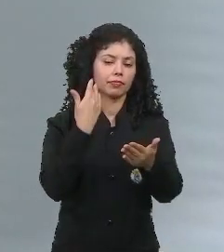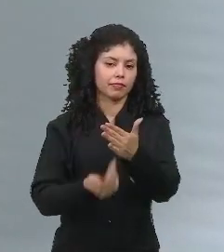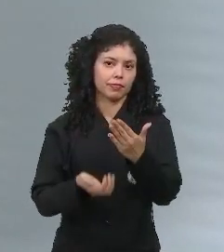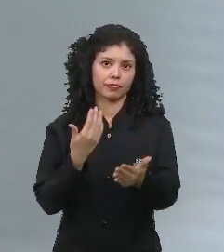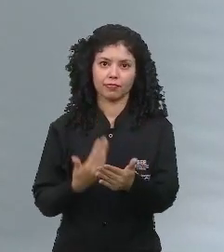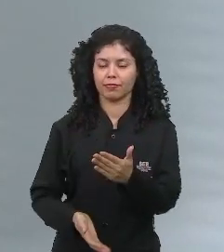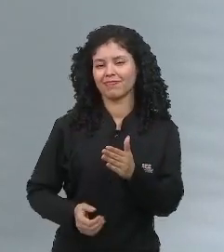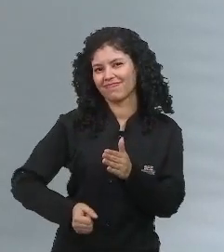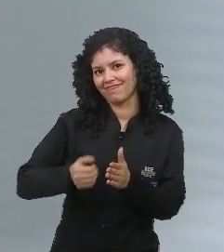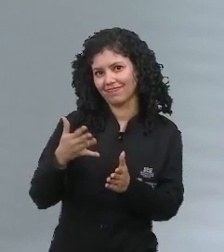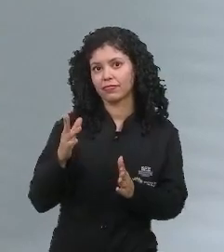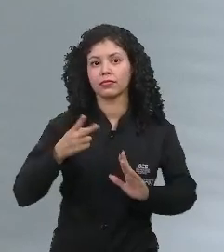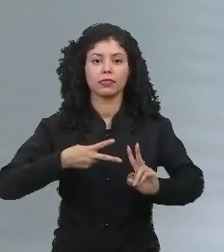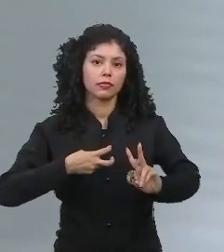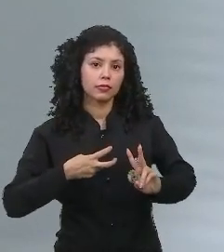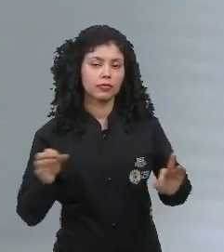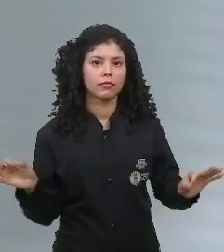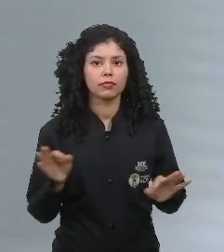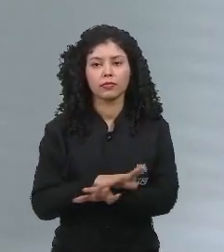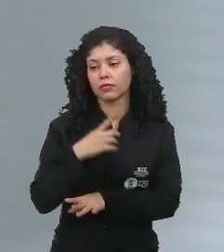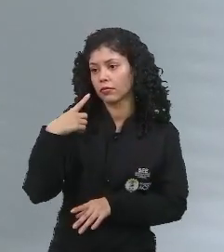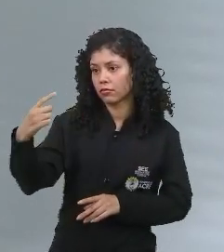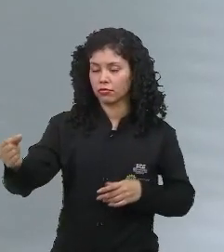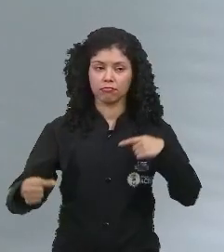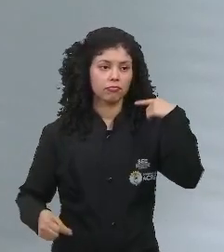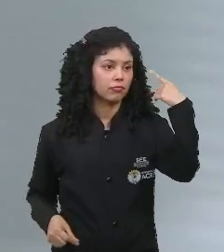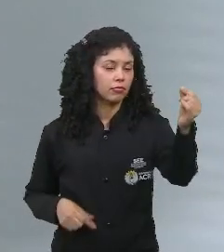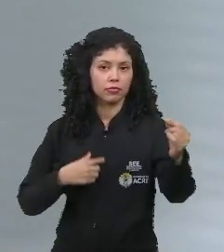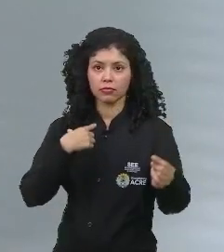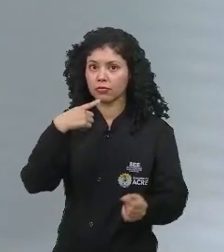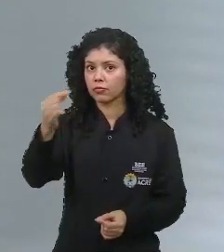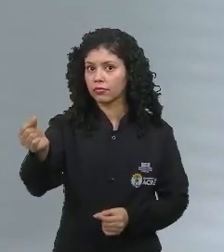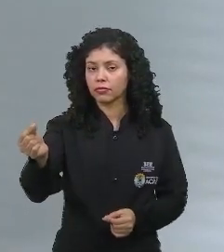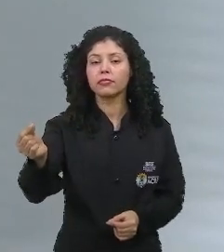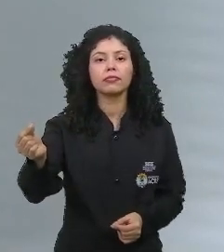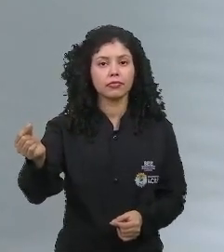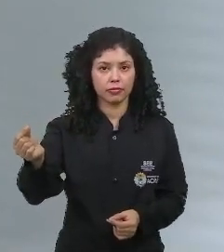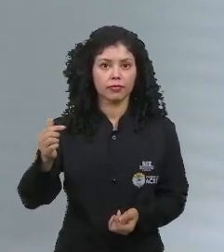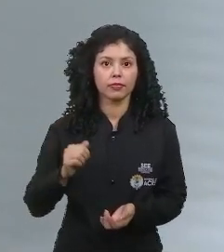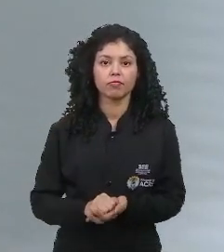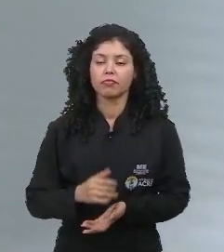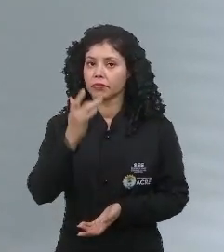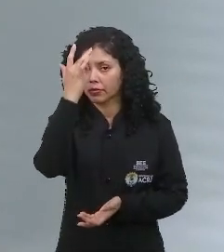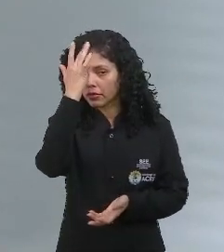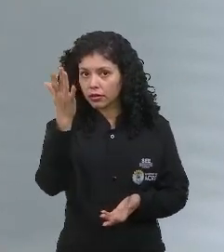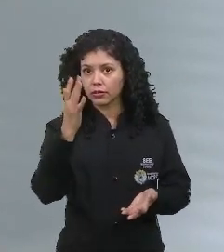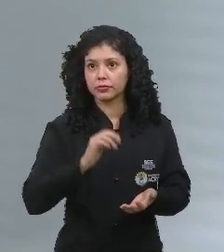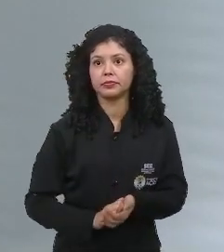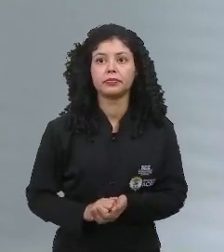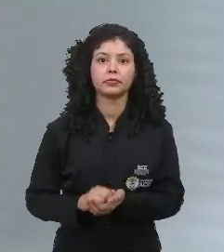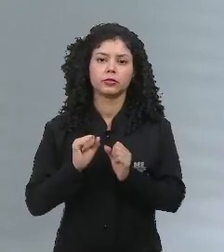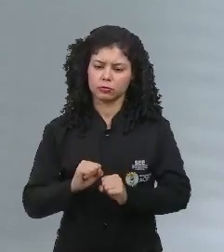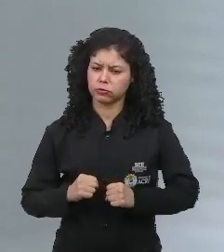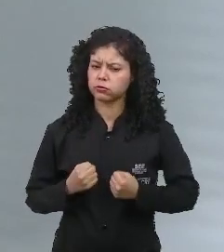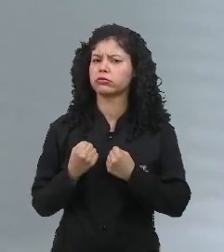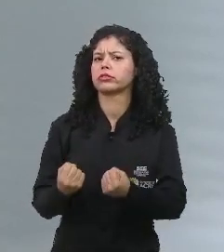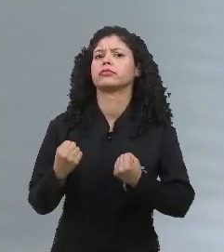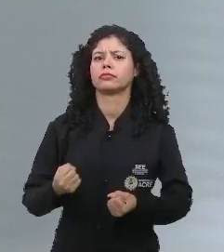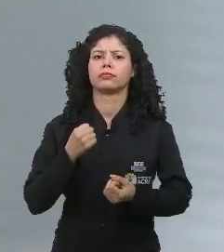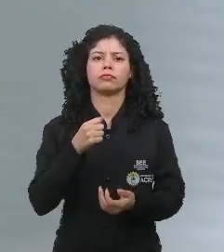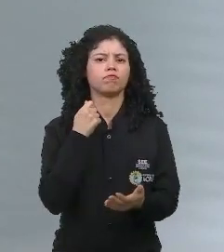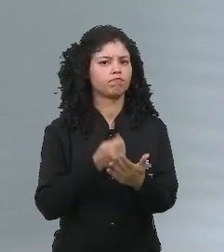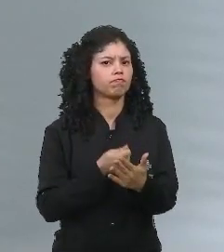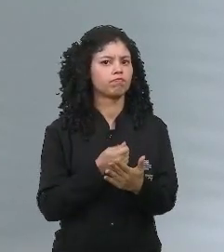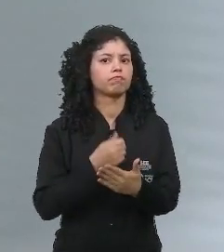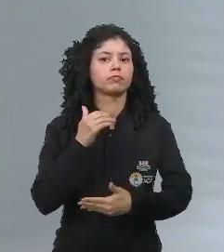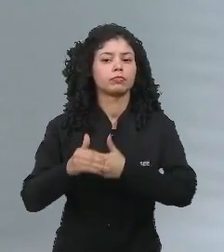perder muitos desses indígenas, porque eles acabam fugindo, né? Fugindo de maneira muito fácil e resistindo duramente